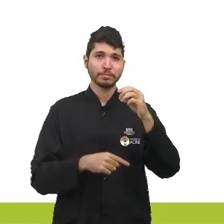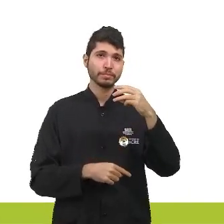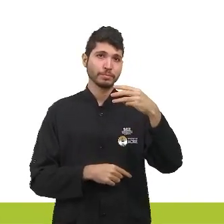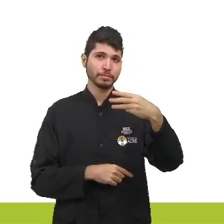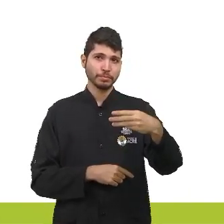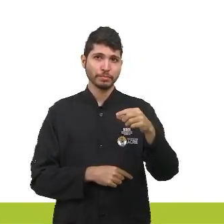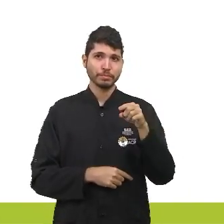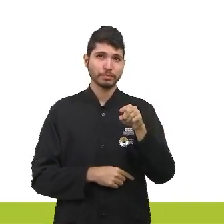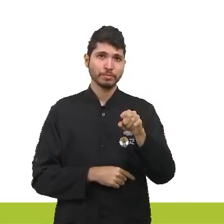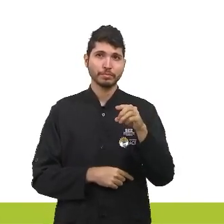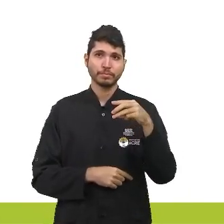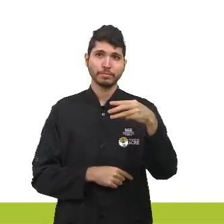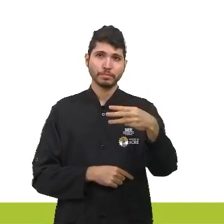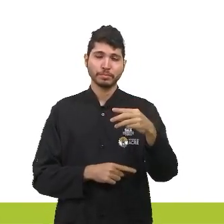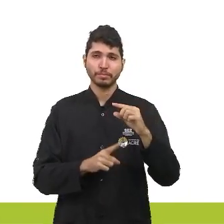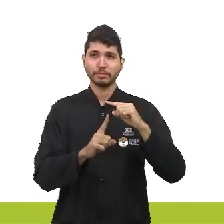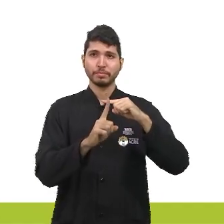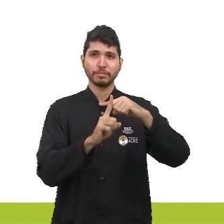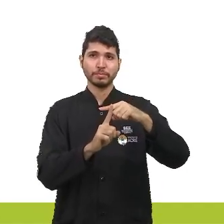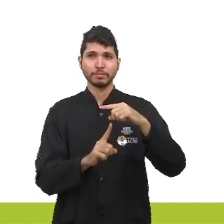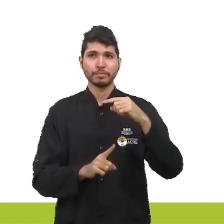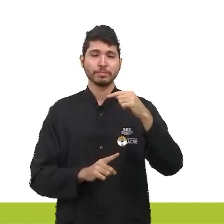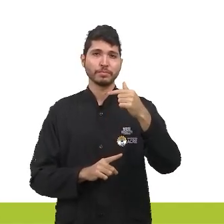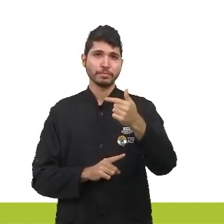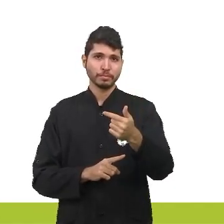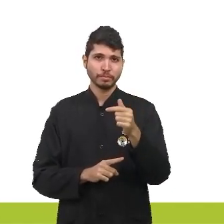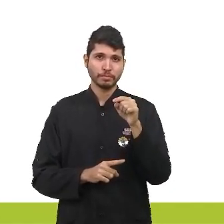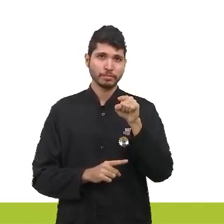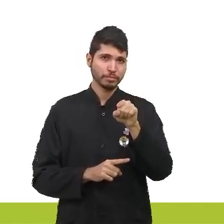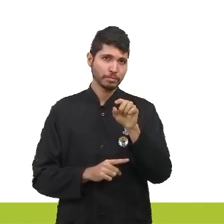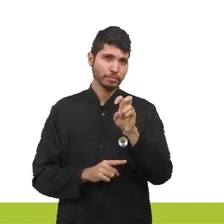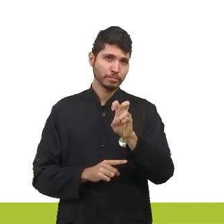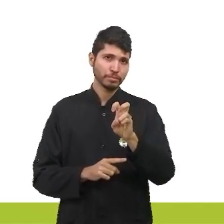3, mais 2 vezes 5.